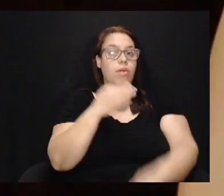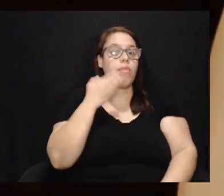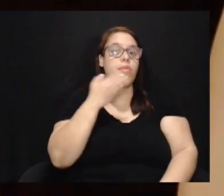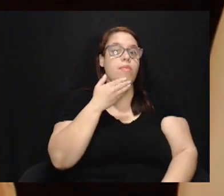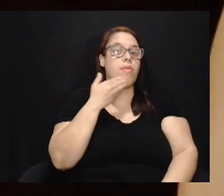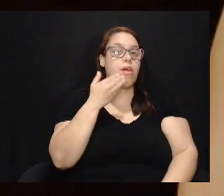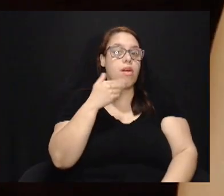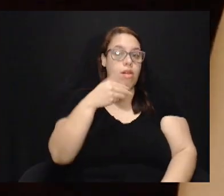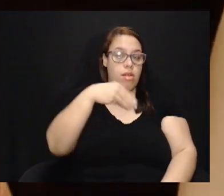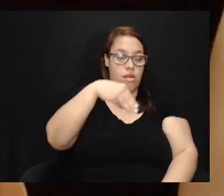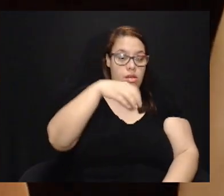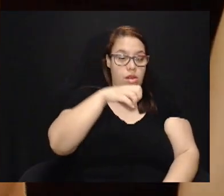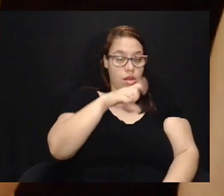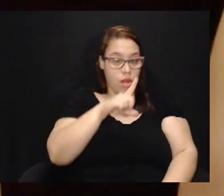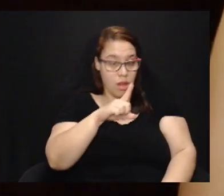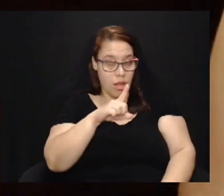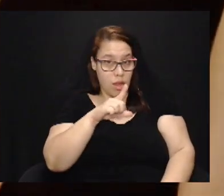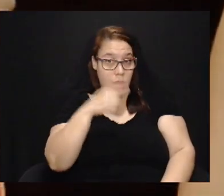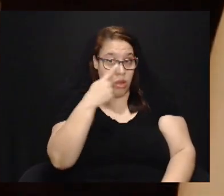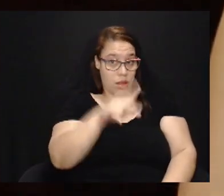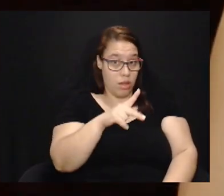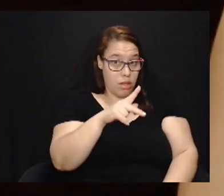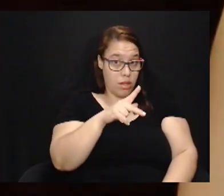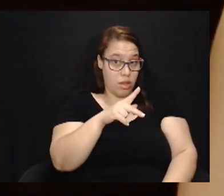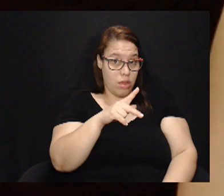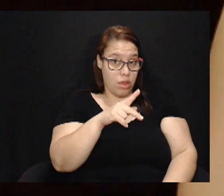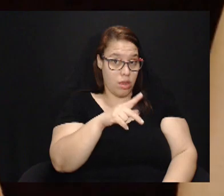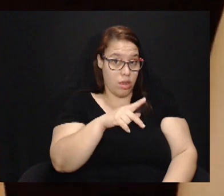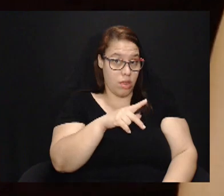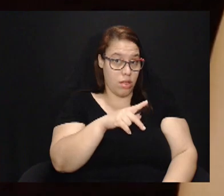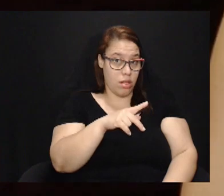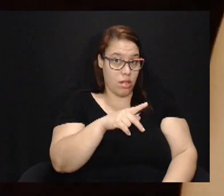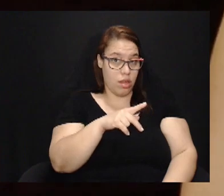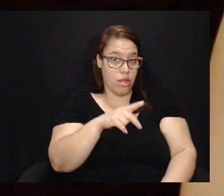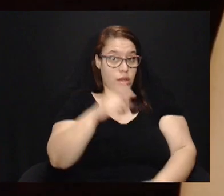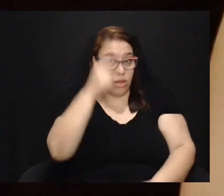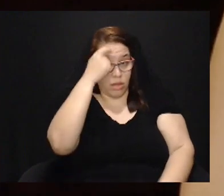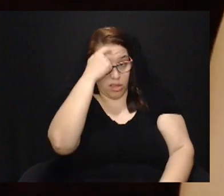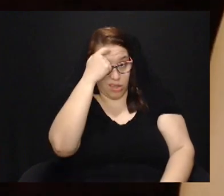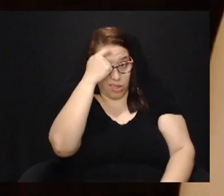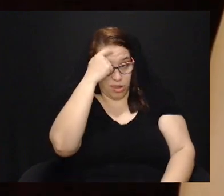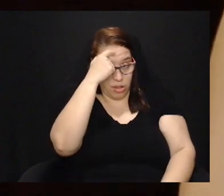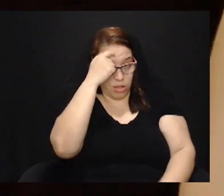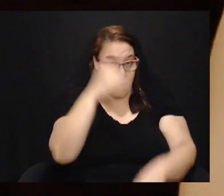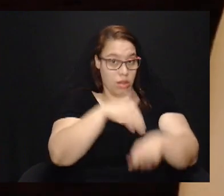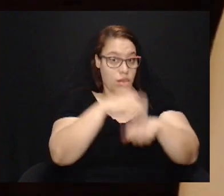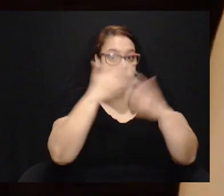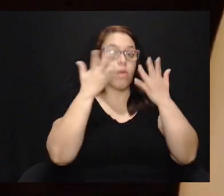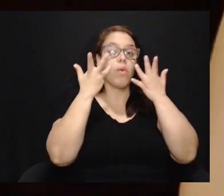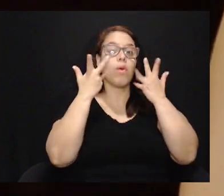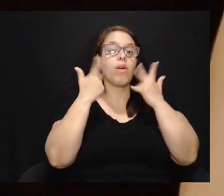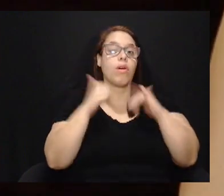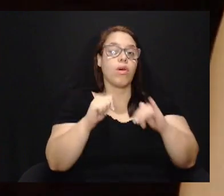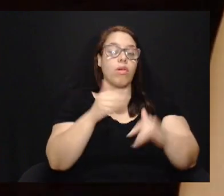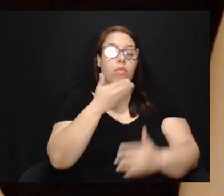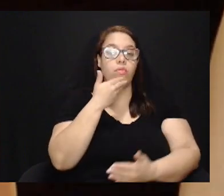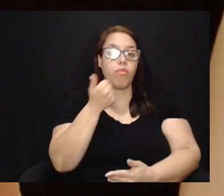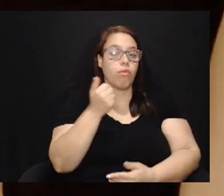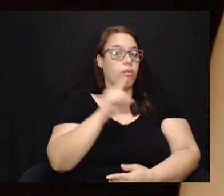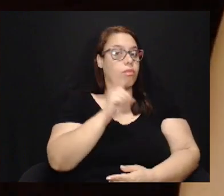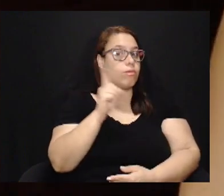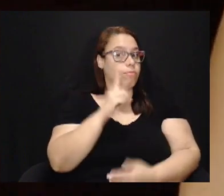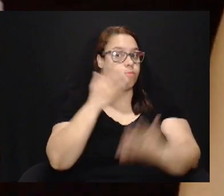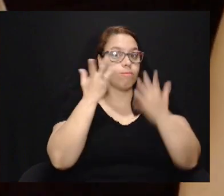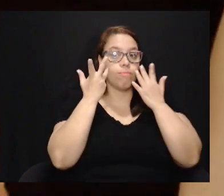mas o mel, no seu caso... Por isso a necessidade de a gente conscientizar. Quanto mais natural o alimento, melhor. Mas nem tudo que é natural vai